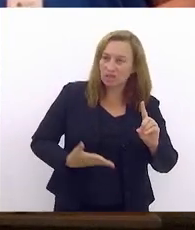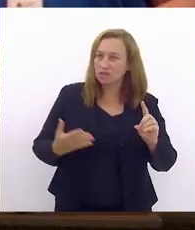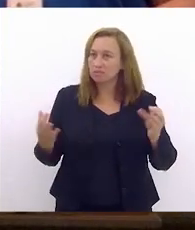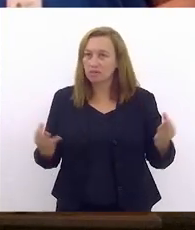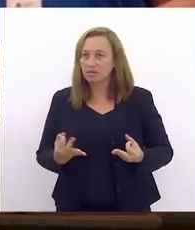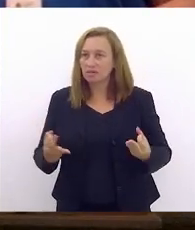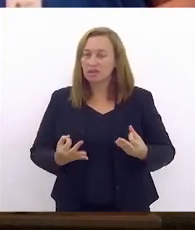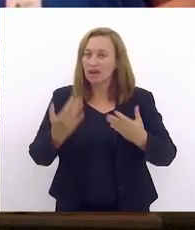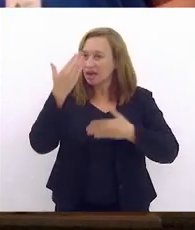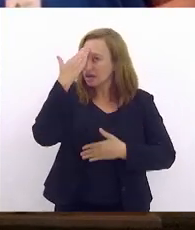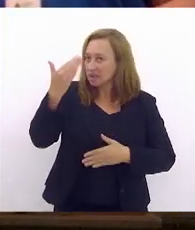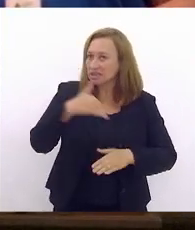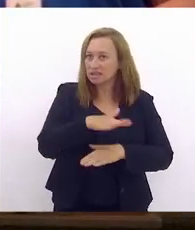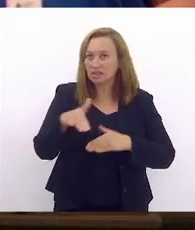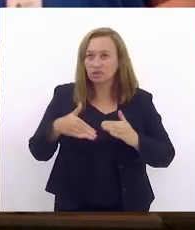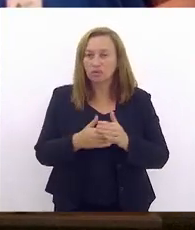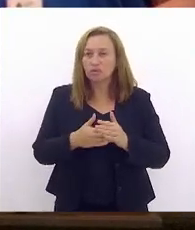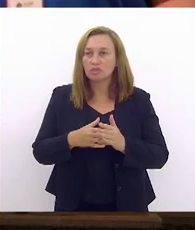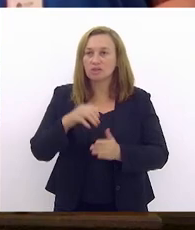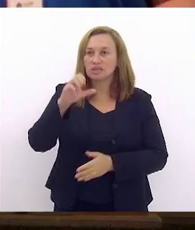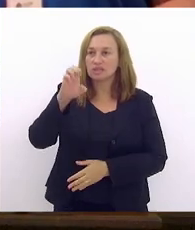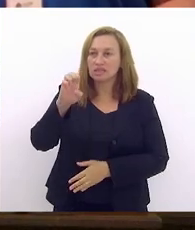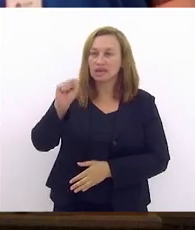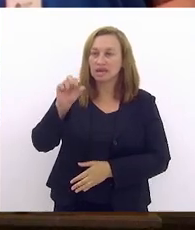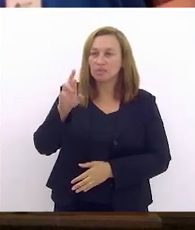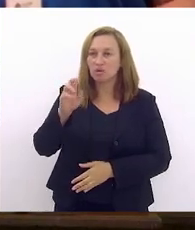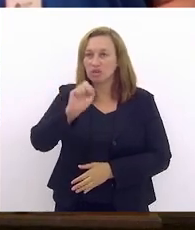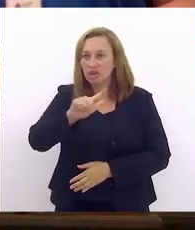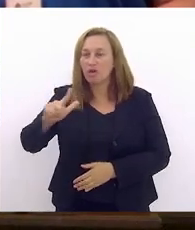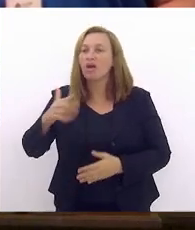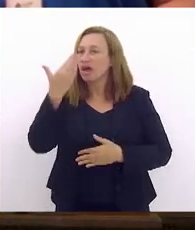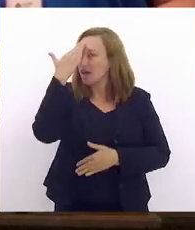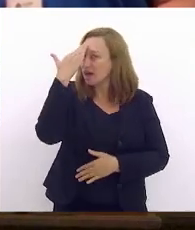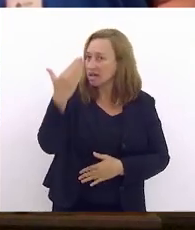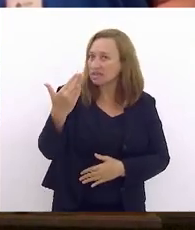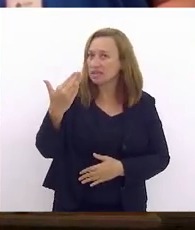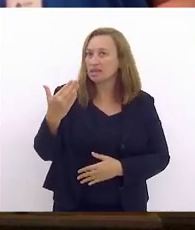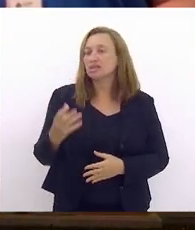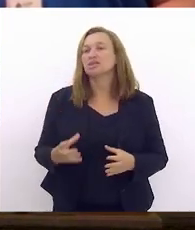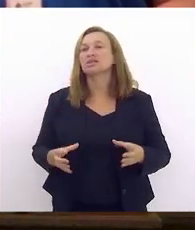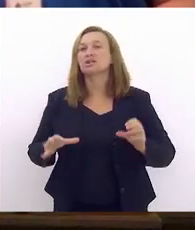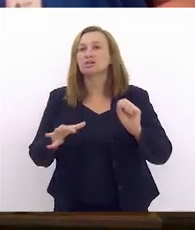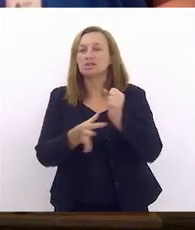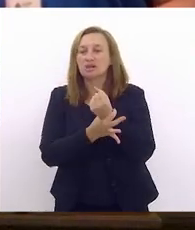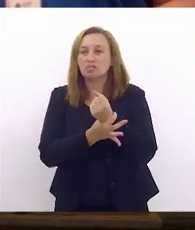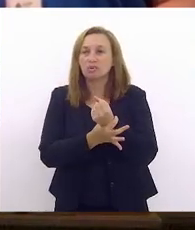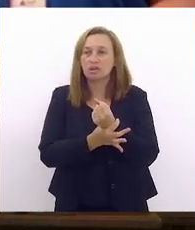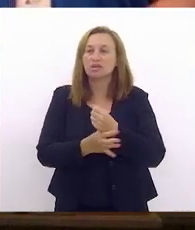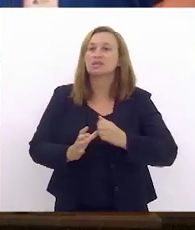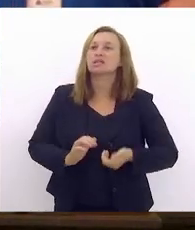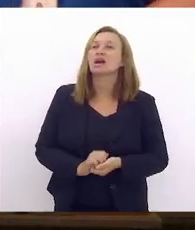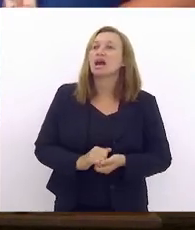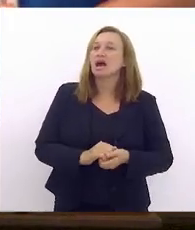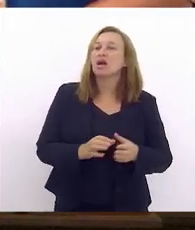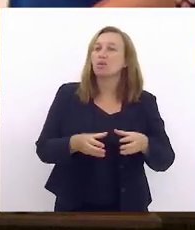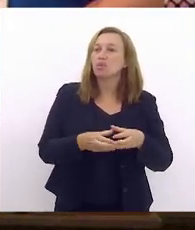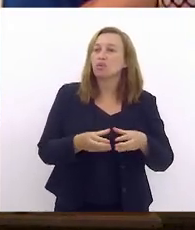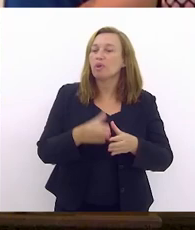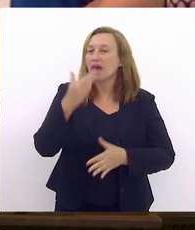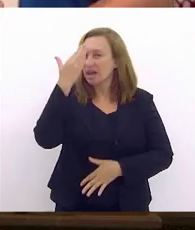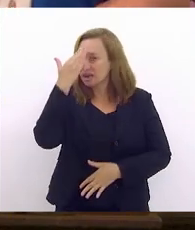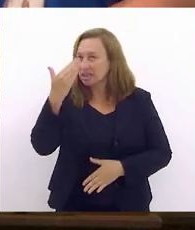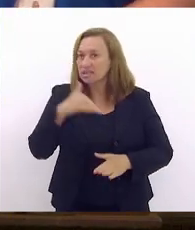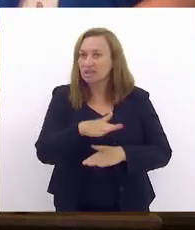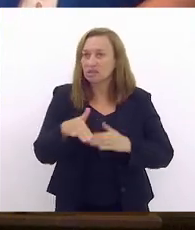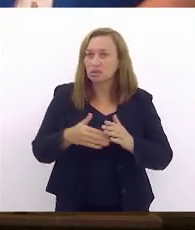toda a equipe do cerimonial, agradeço ao pessoal da segurança, agradeço a toda a